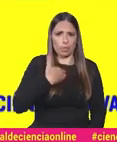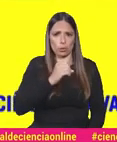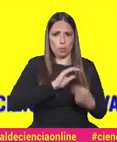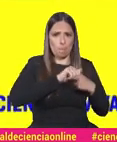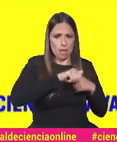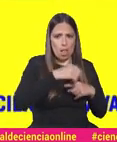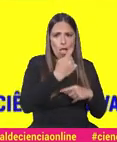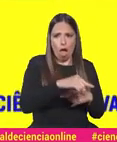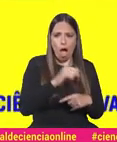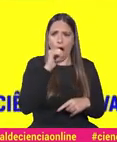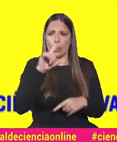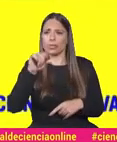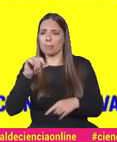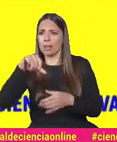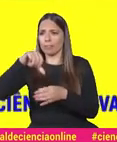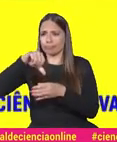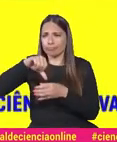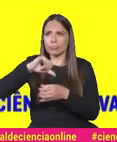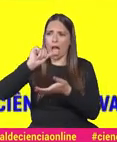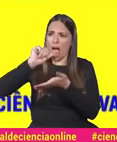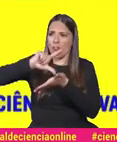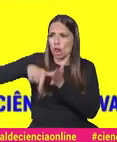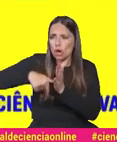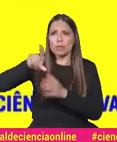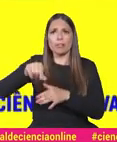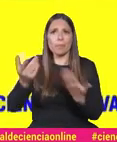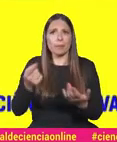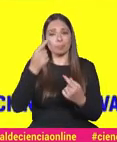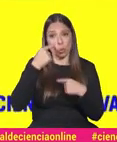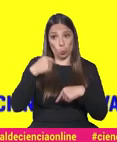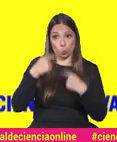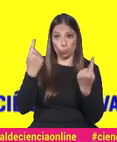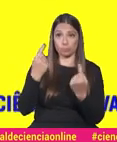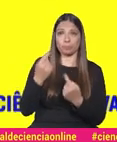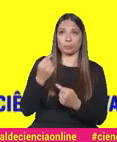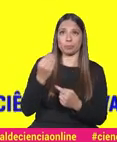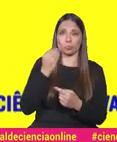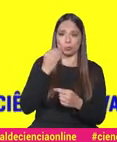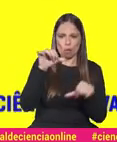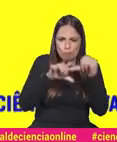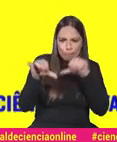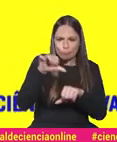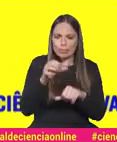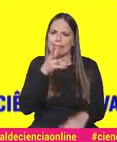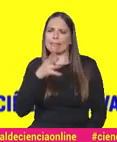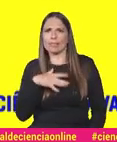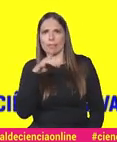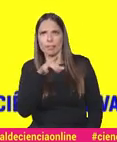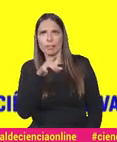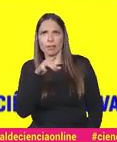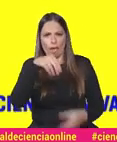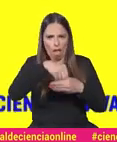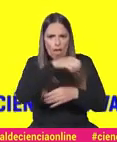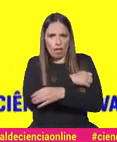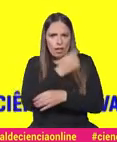água também e detergente da louça. Mas deixem-me mostrar-vos aqui esta experiência. Digam-me uma coisa, a sua ali em casa